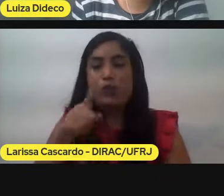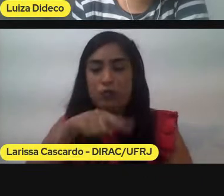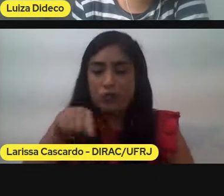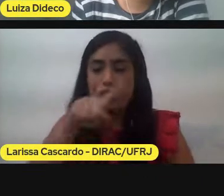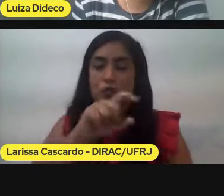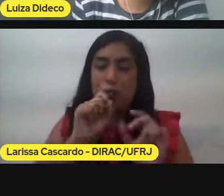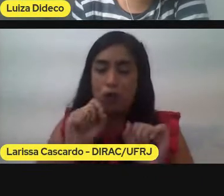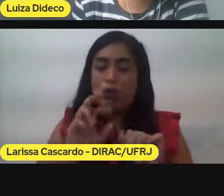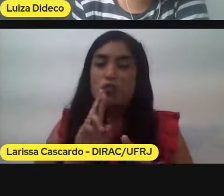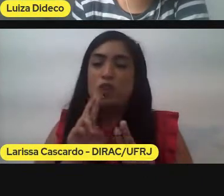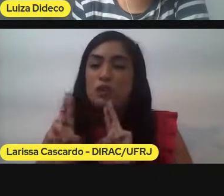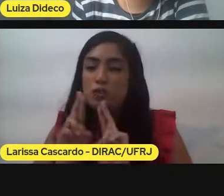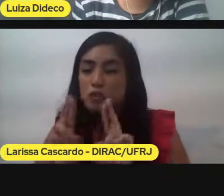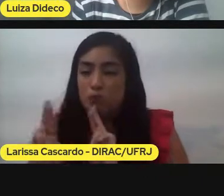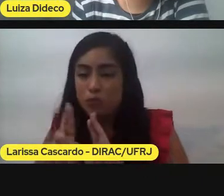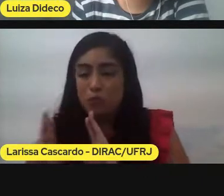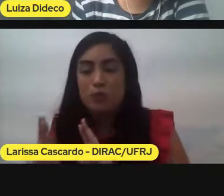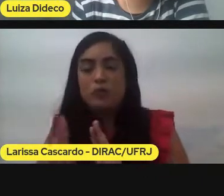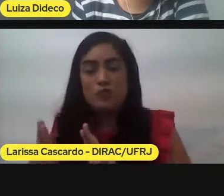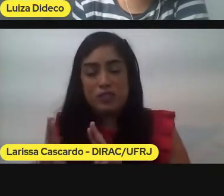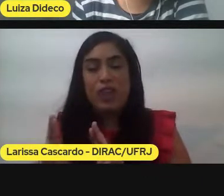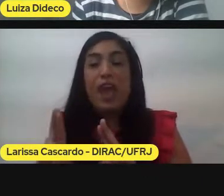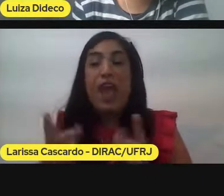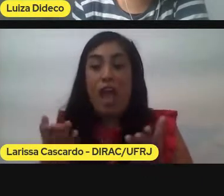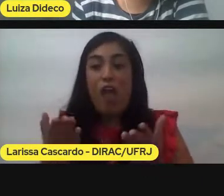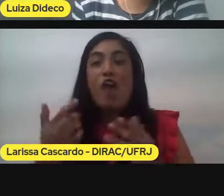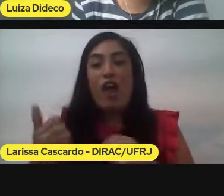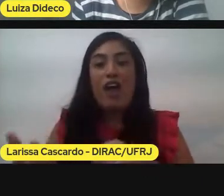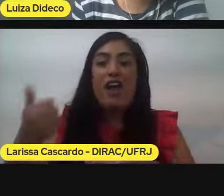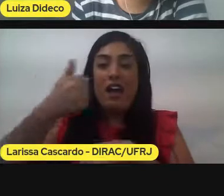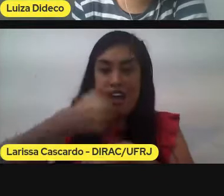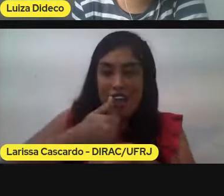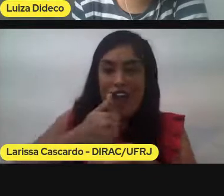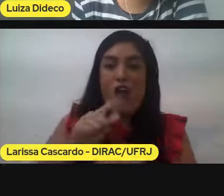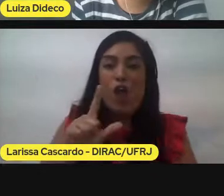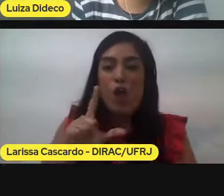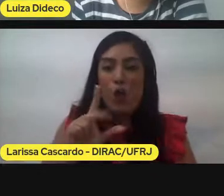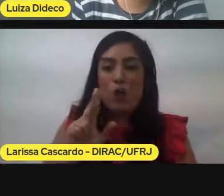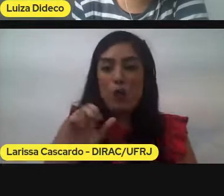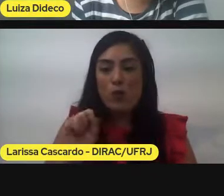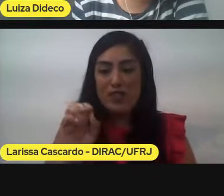aí, eu coloco as perguntas do chat aqui na tela e vocês respondem. Pode ser assim?